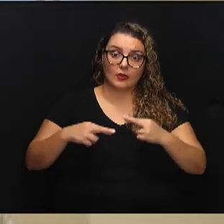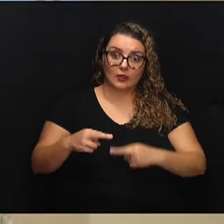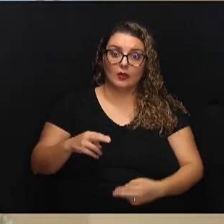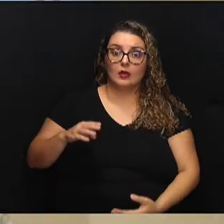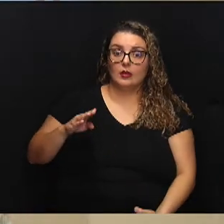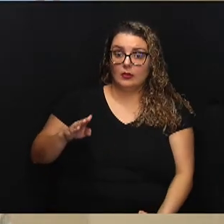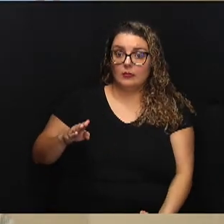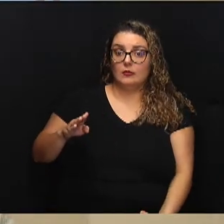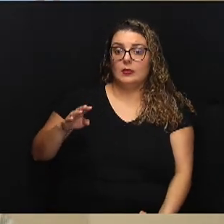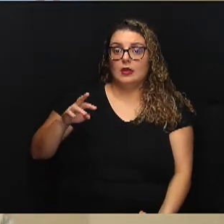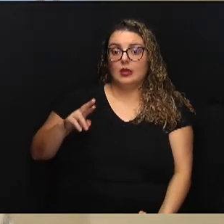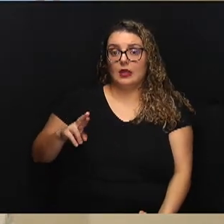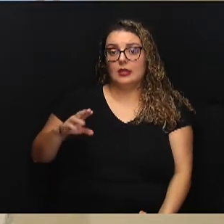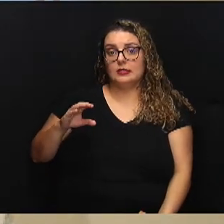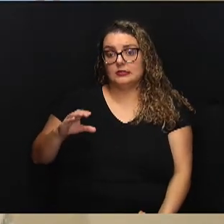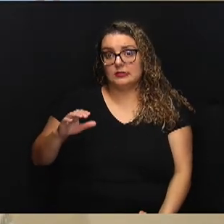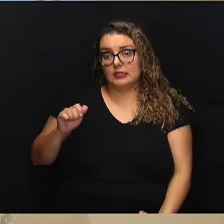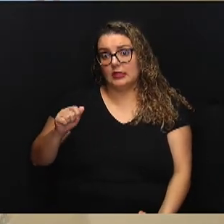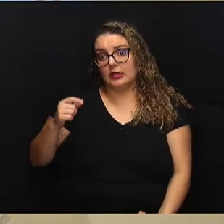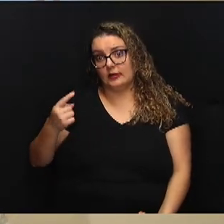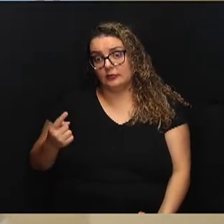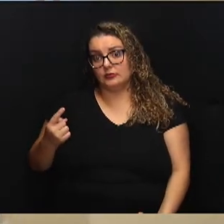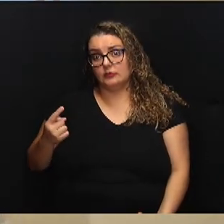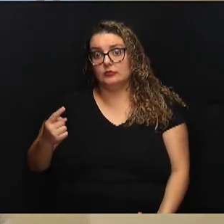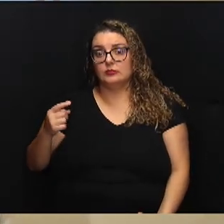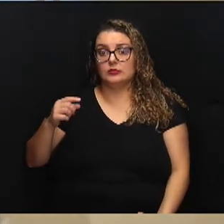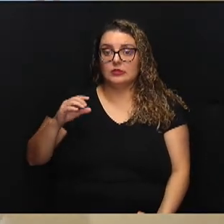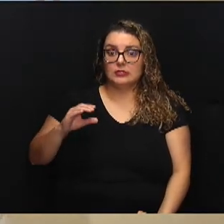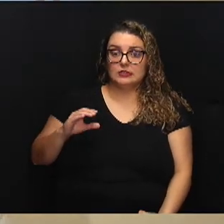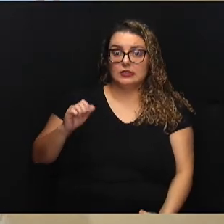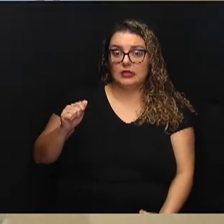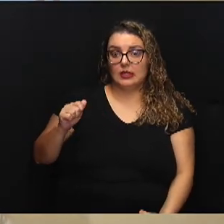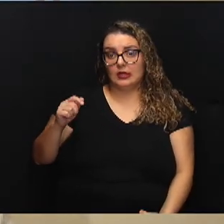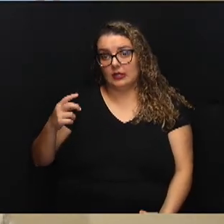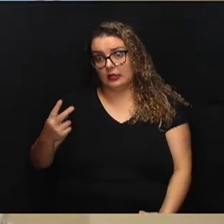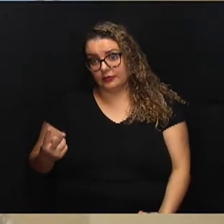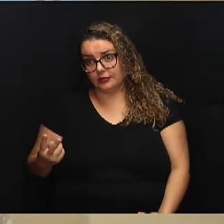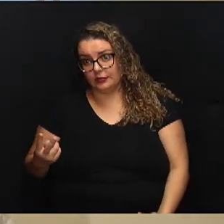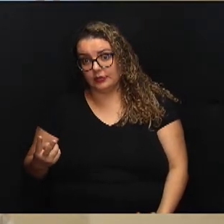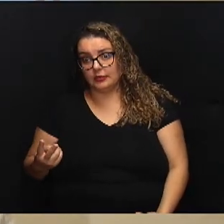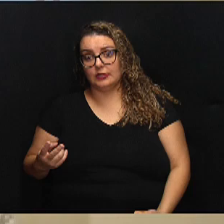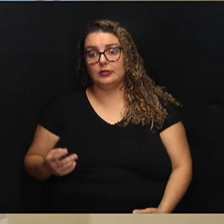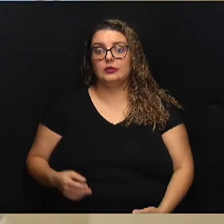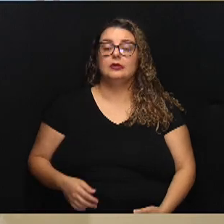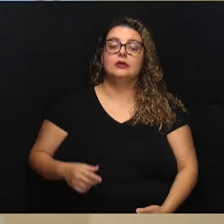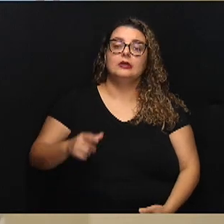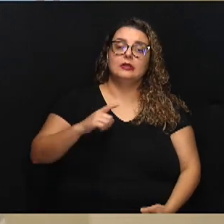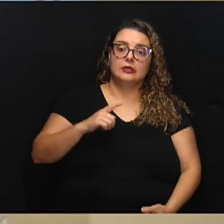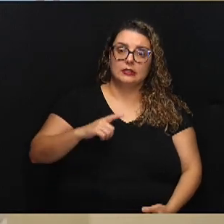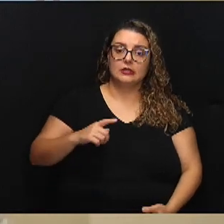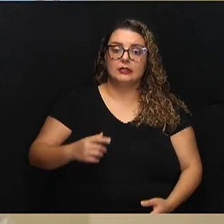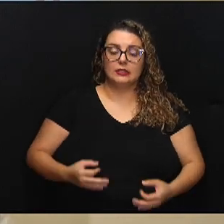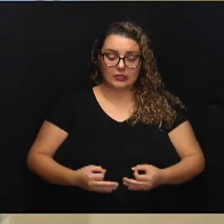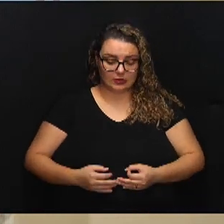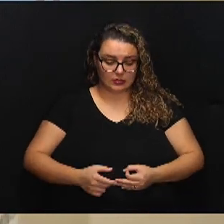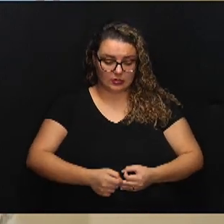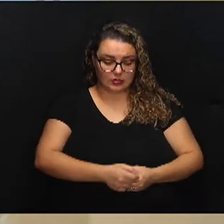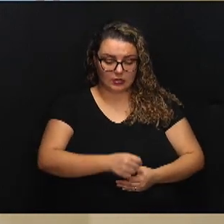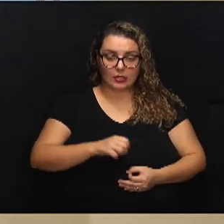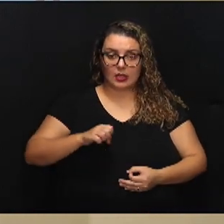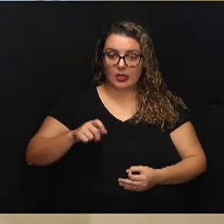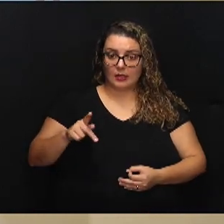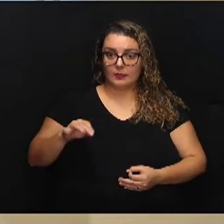BRCA1 e BRCA2, então a gente sabe que cerca de 25% das mulheres com câncer de ovário, desses tumores